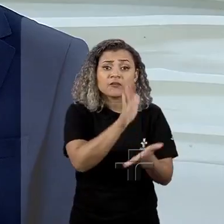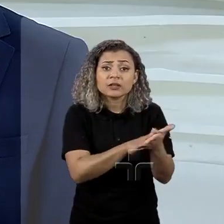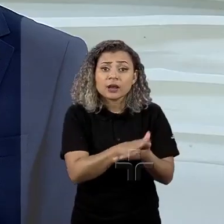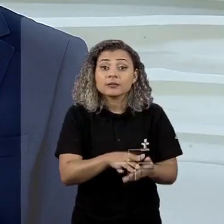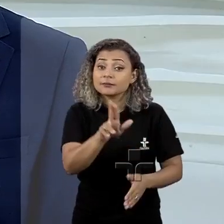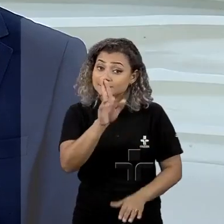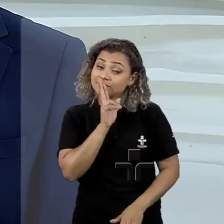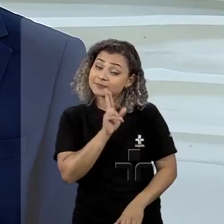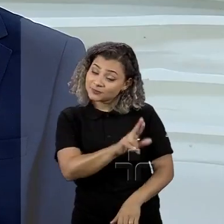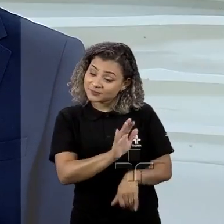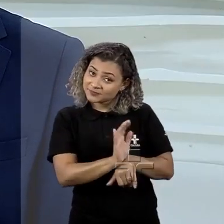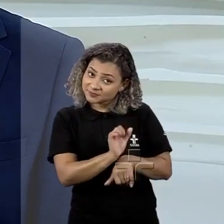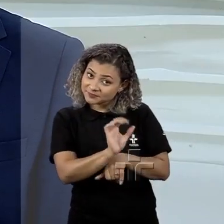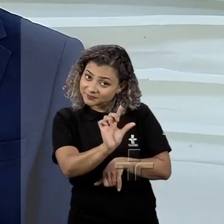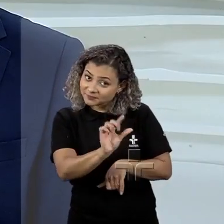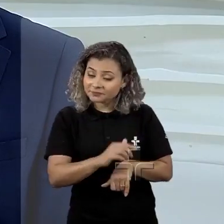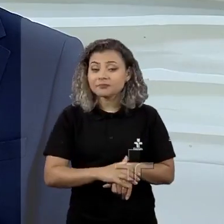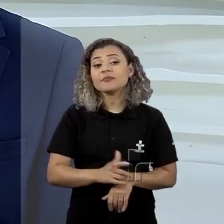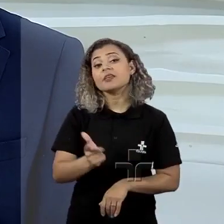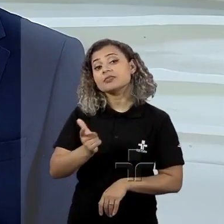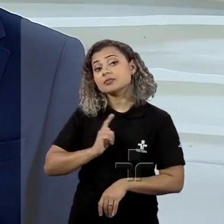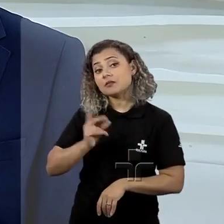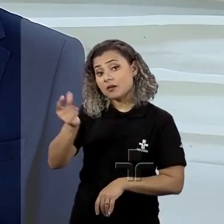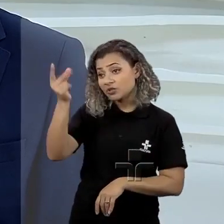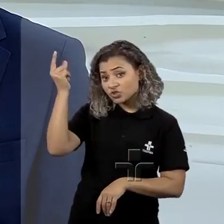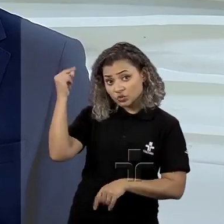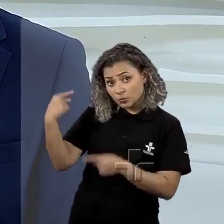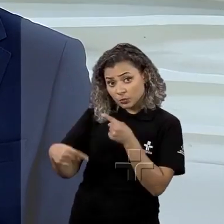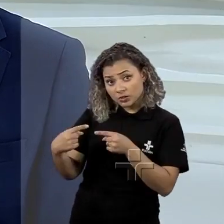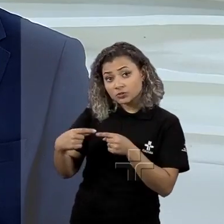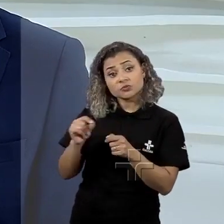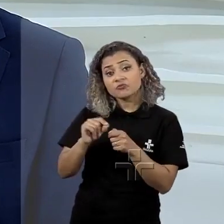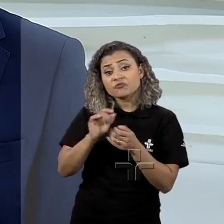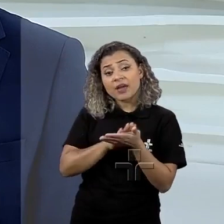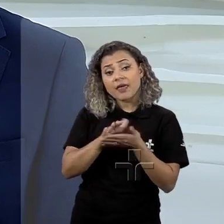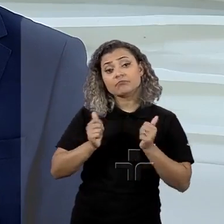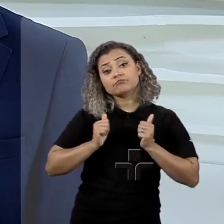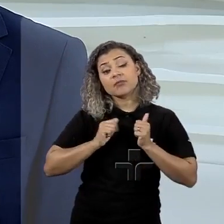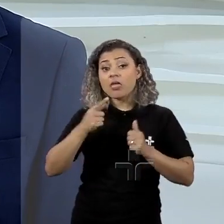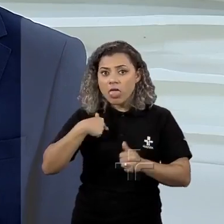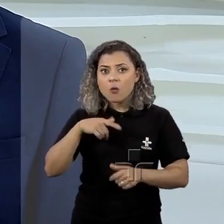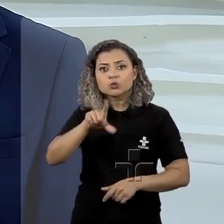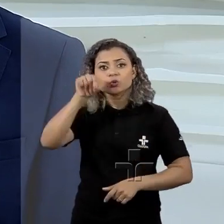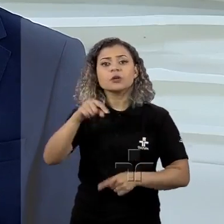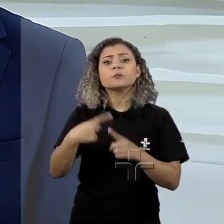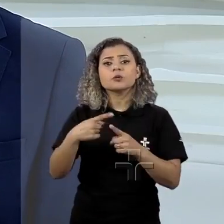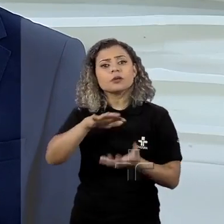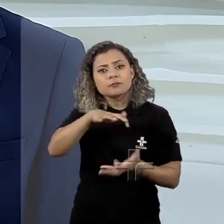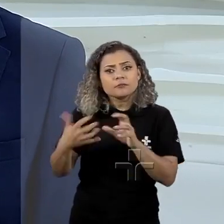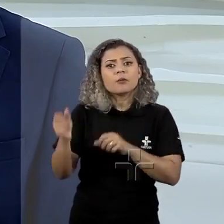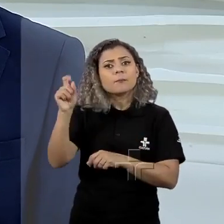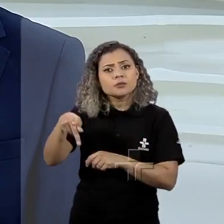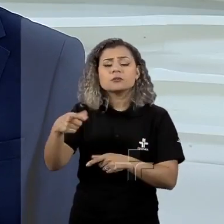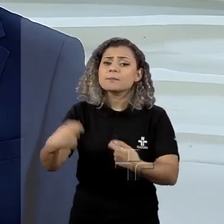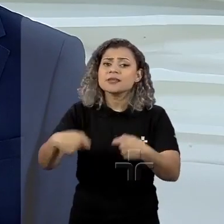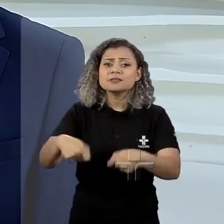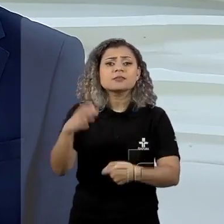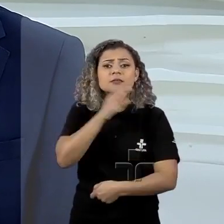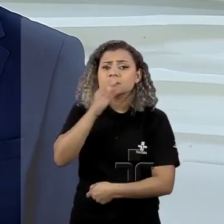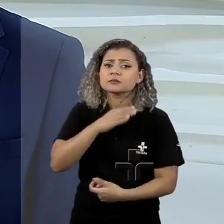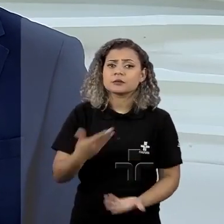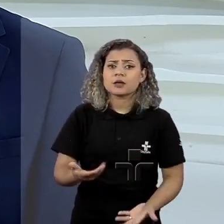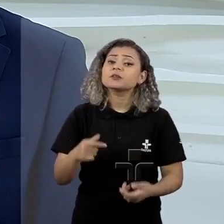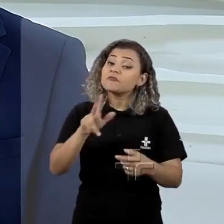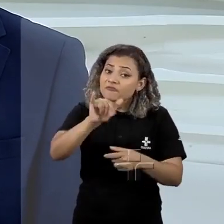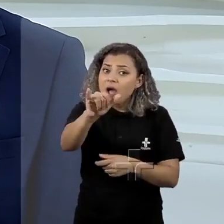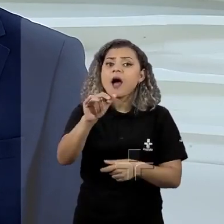responder. Um velho político não faria isso. Eu fiz porque eu considero importante que a reforma da Previdência seja feita pela Prefeitura de São Paulo. E será